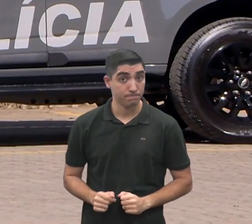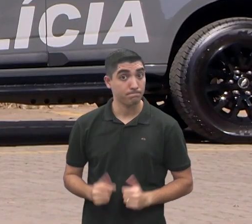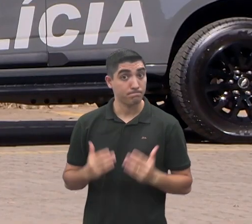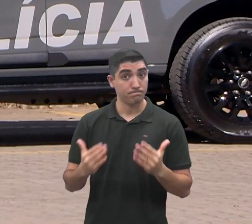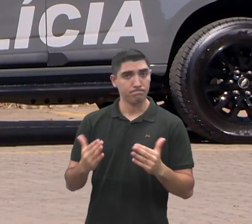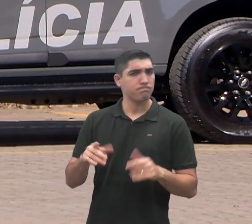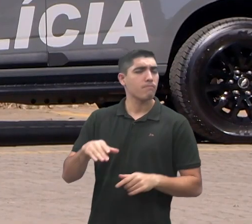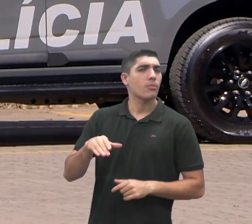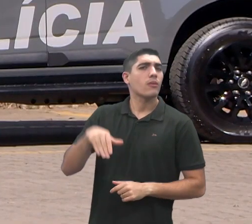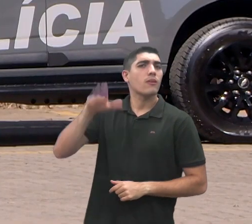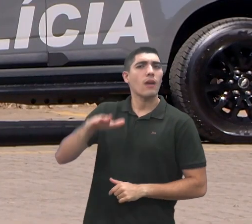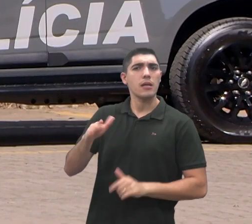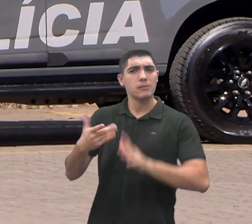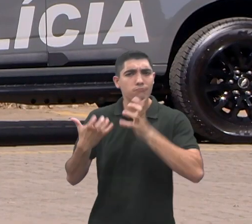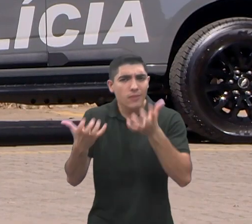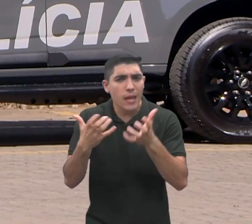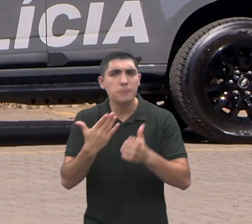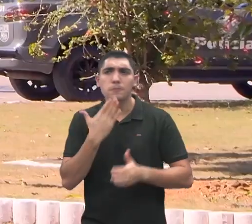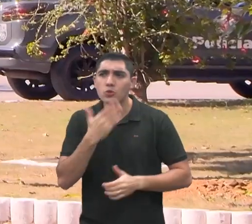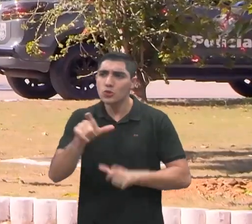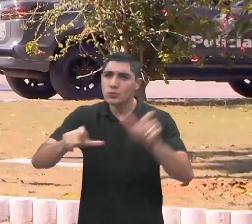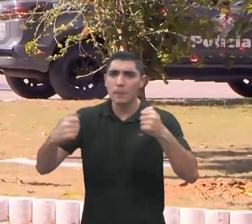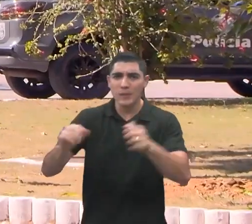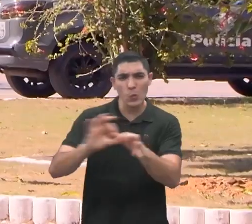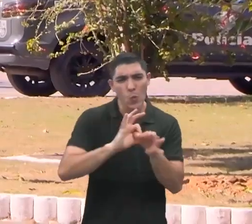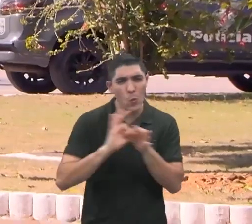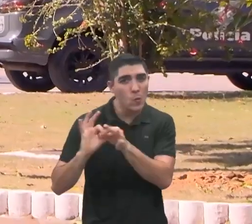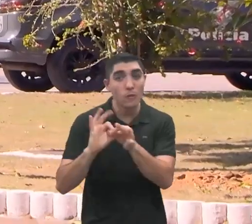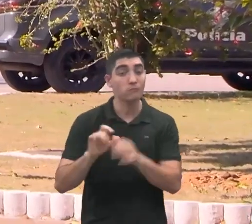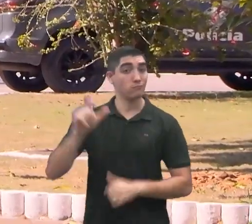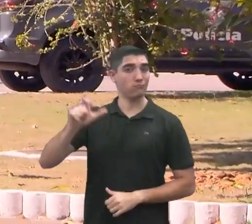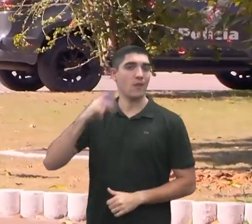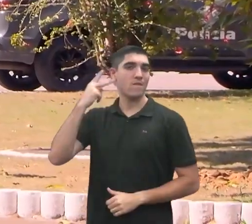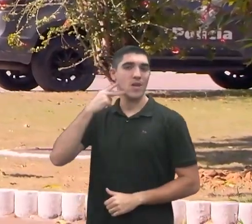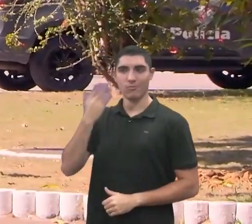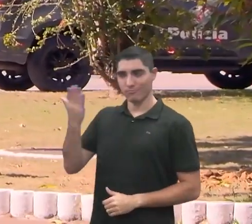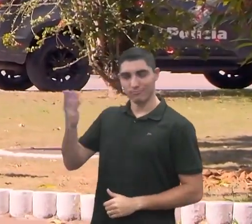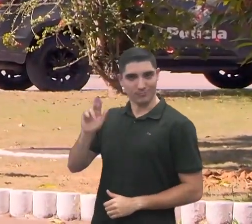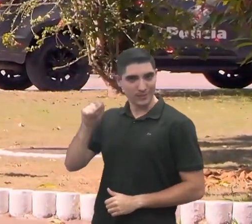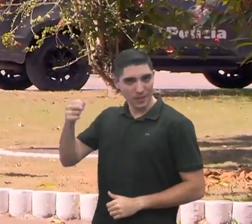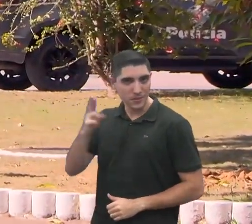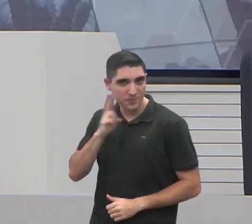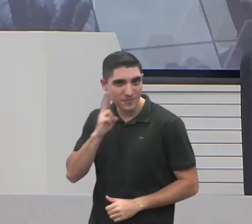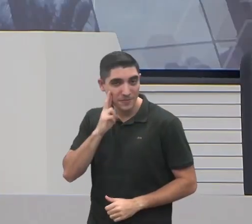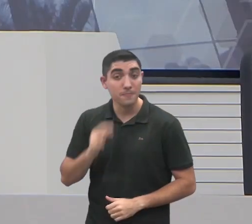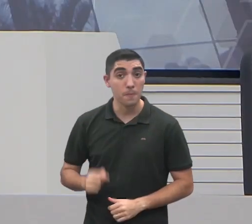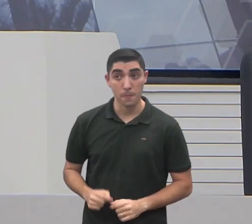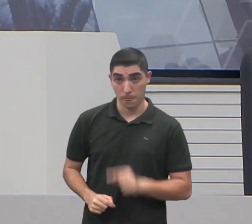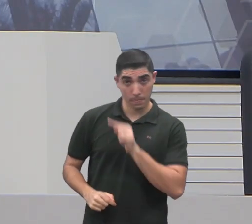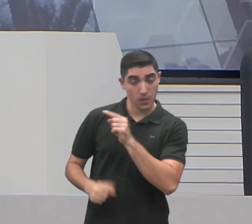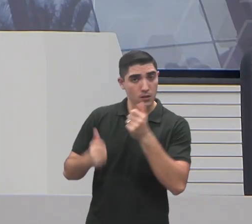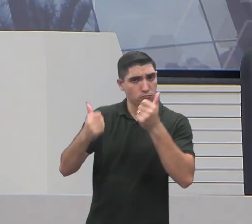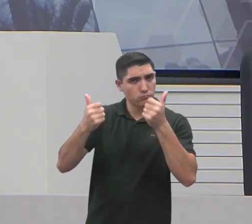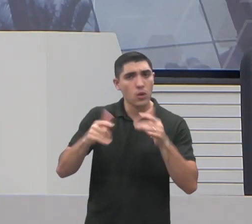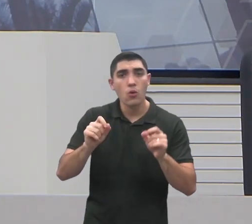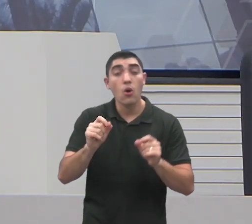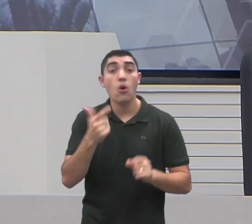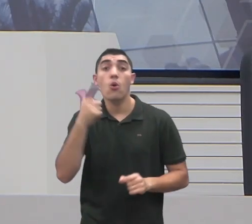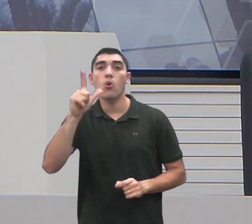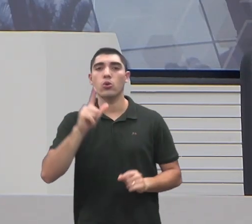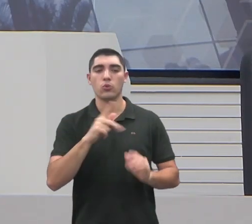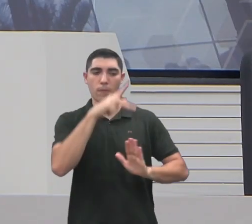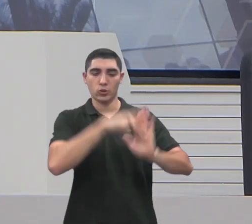Quem também defende uma união de esforços para reduzir os índices de criminalidade é o vereador Renato Santiago.